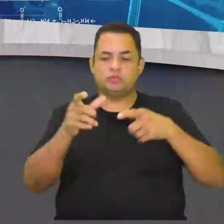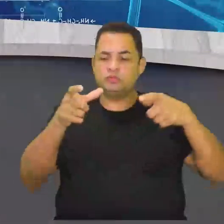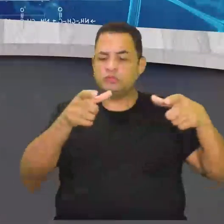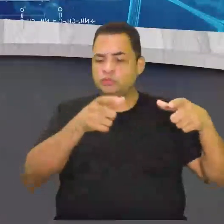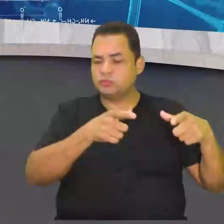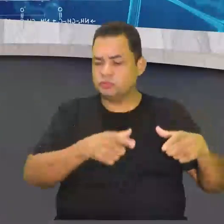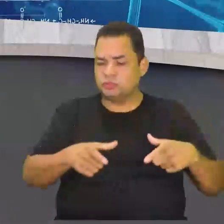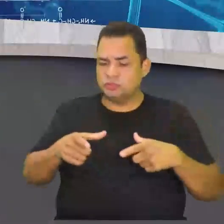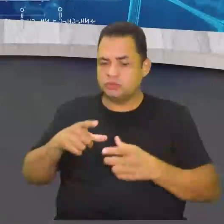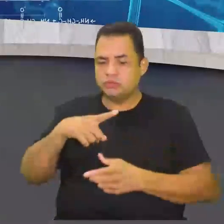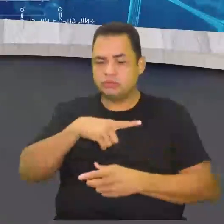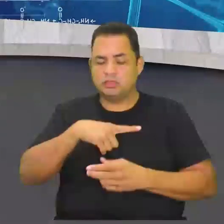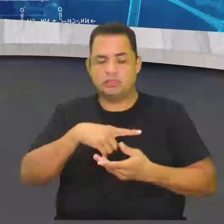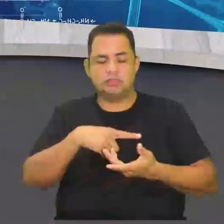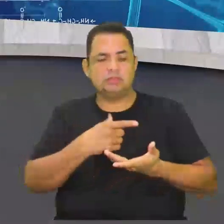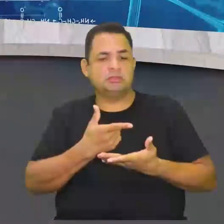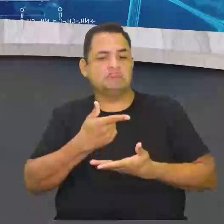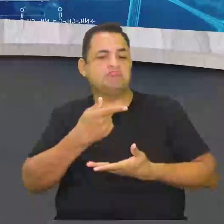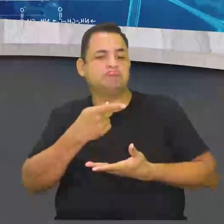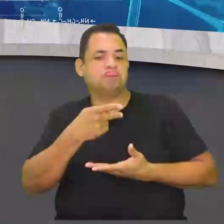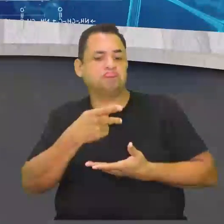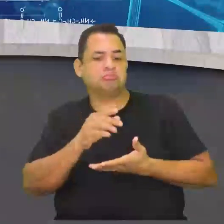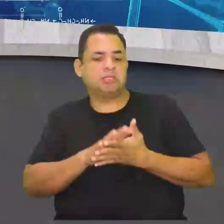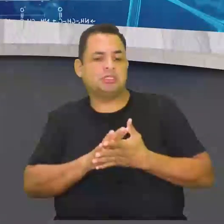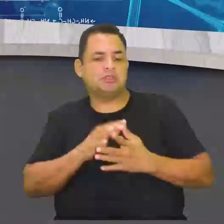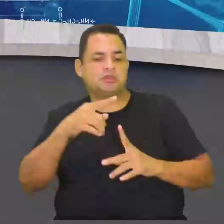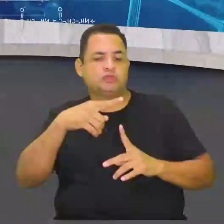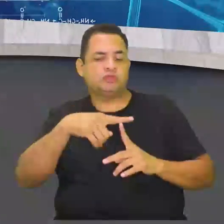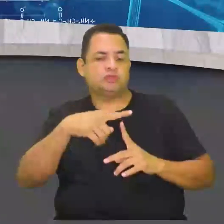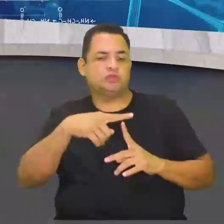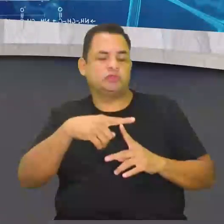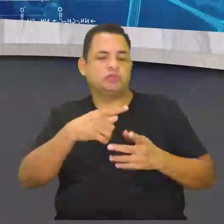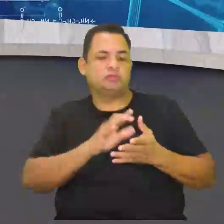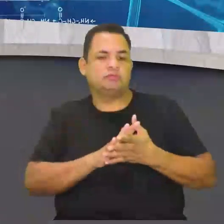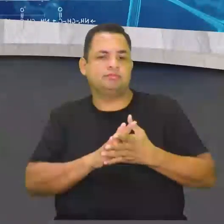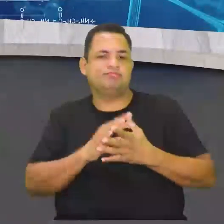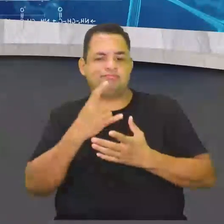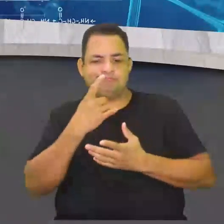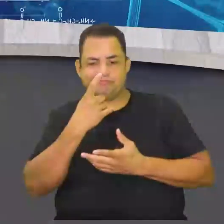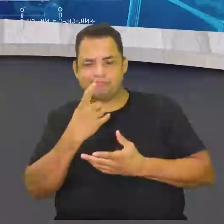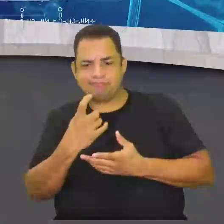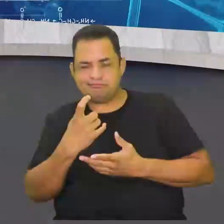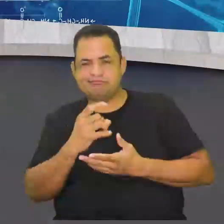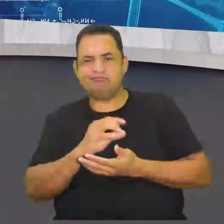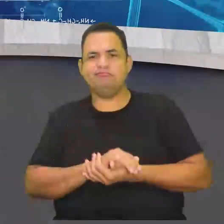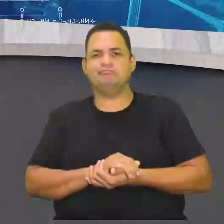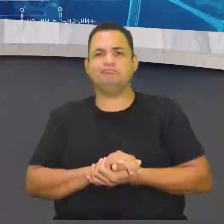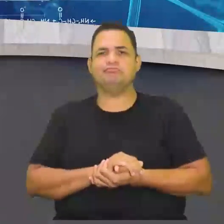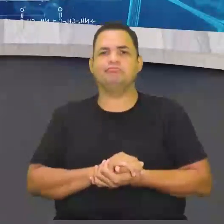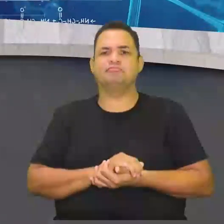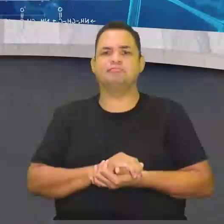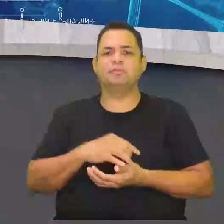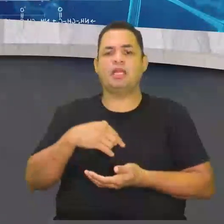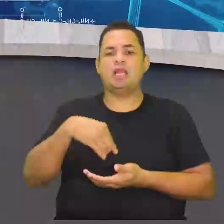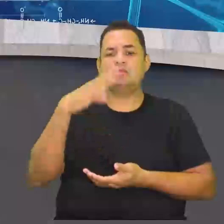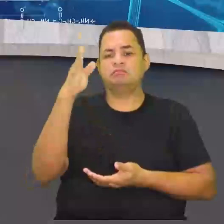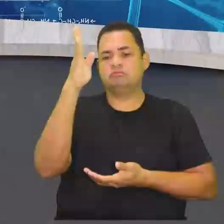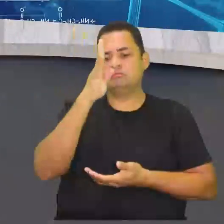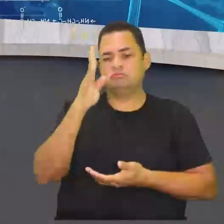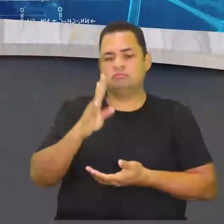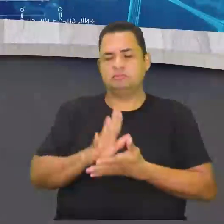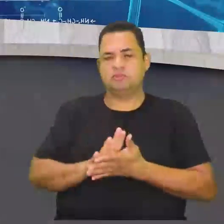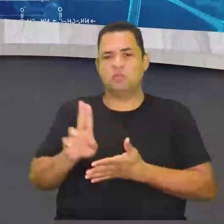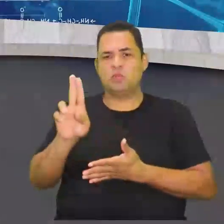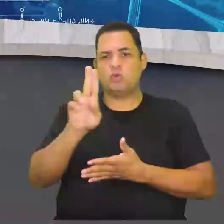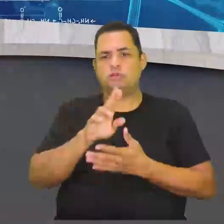têm acesso a todos esses tipos de destino de lixo, né? Algumas cidades, né, grande maioria no Brasil, elas fazem